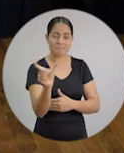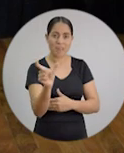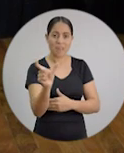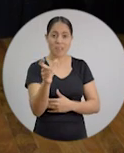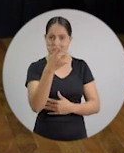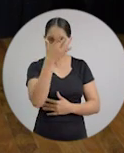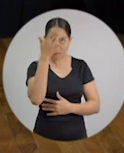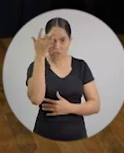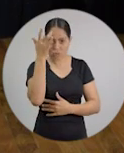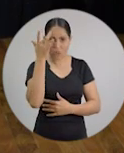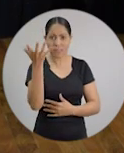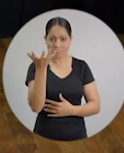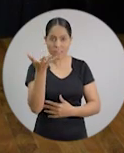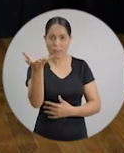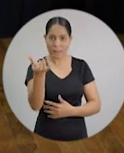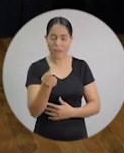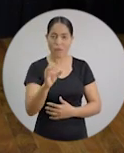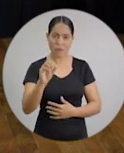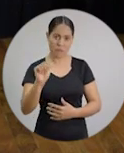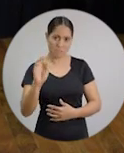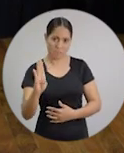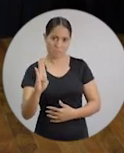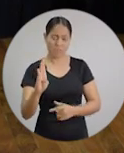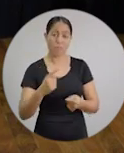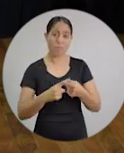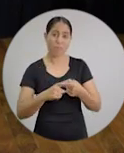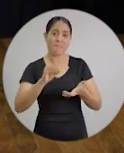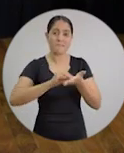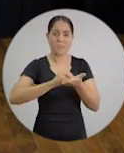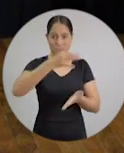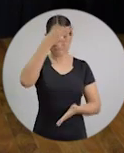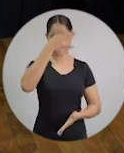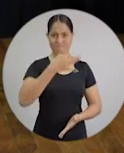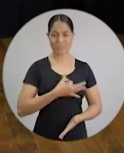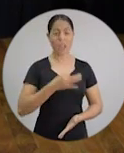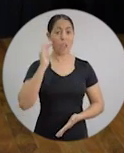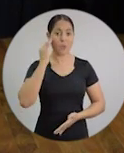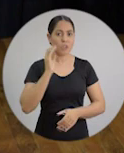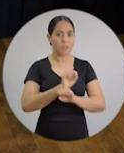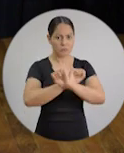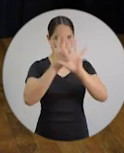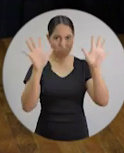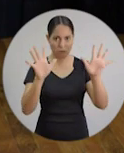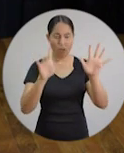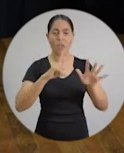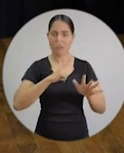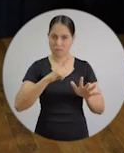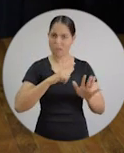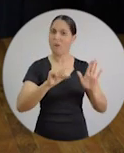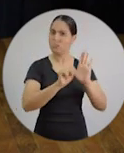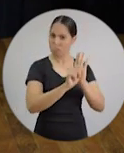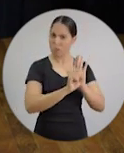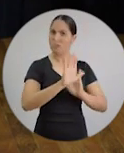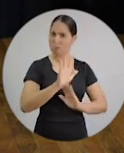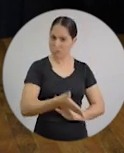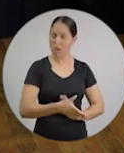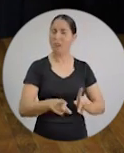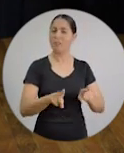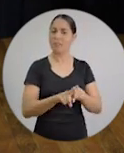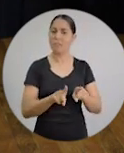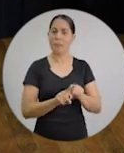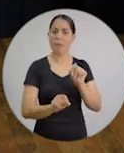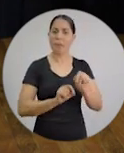ensejar o reconhecimento da inidoneidade daquele que quer ser advogado. Então, esse entendimento hoje está